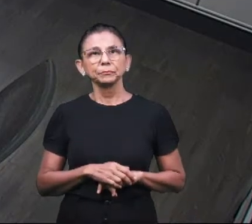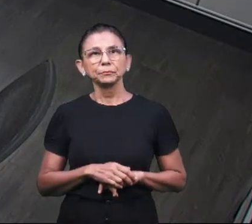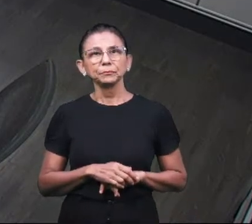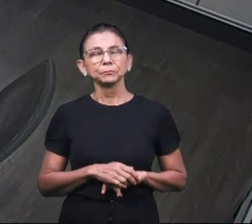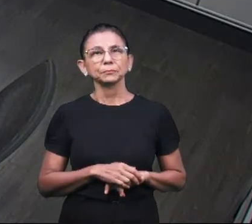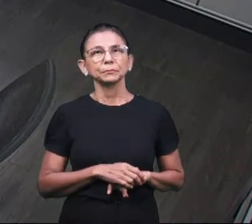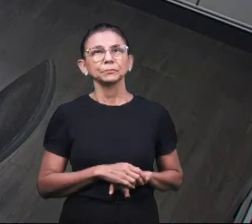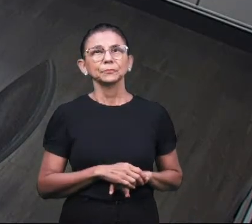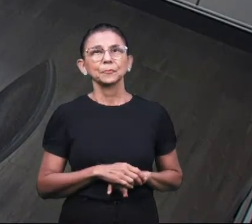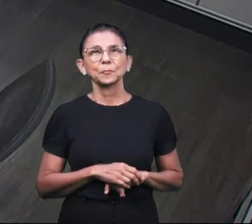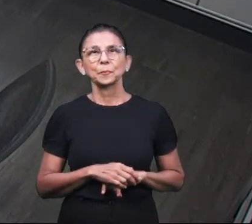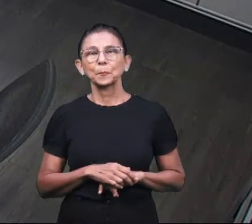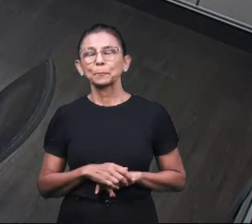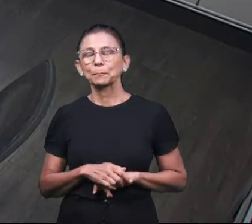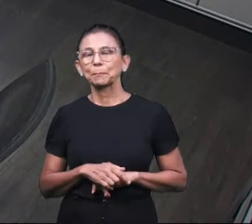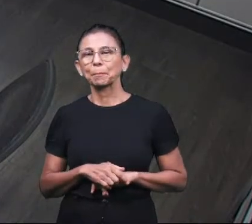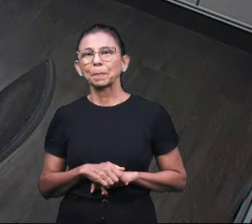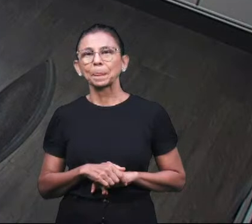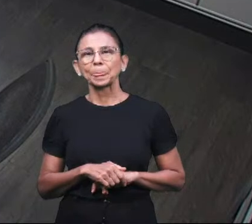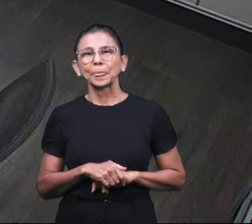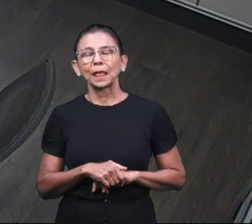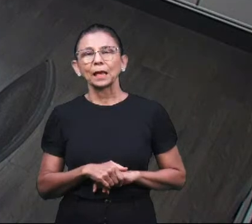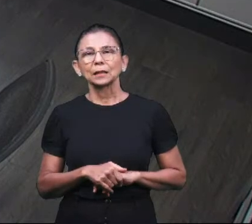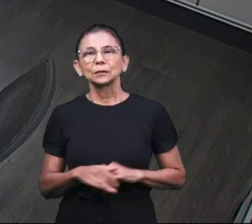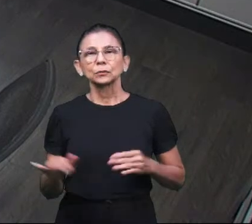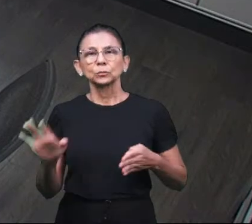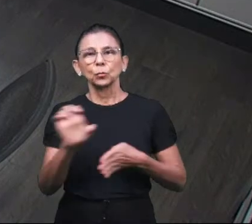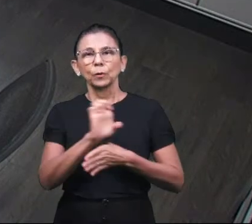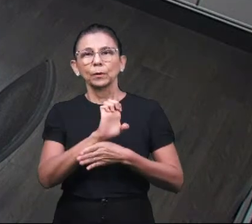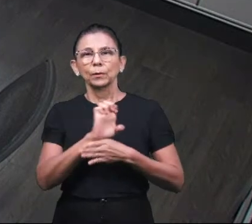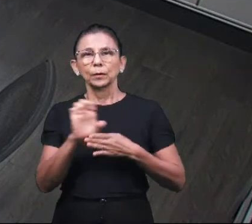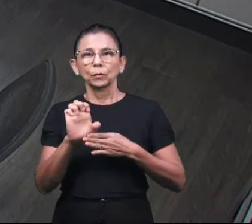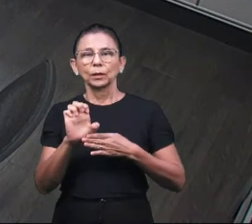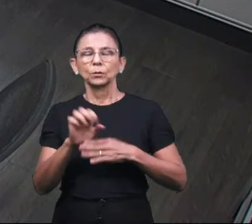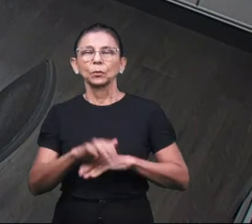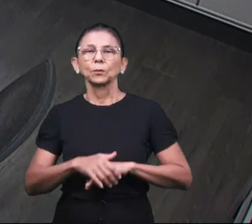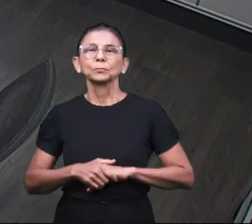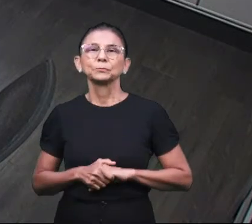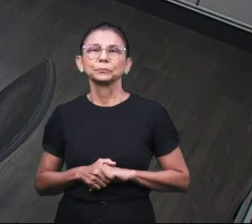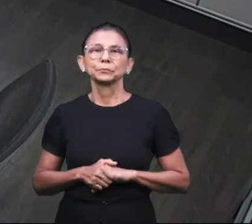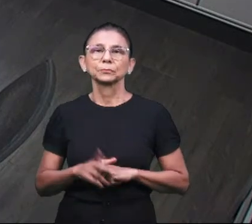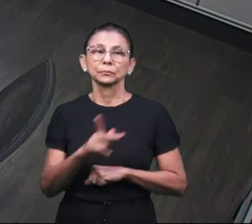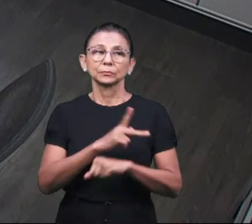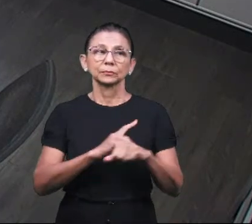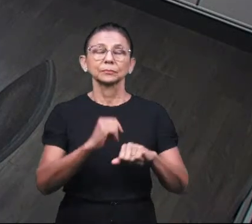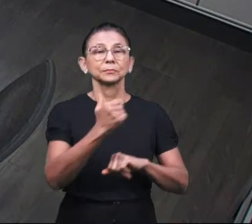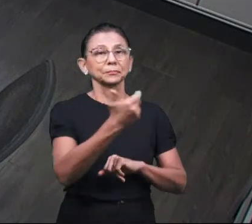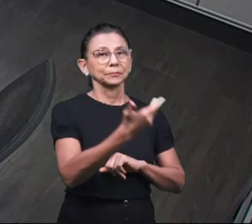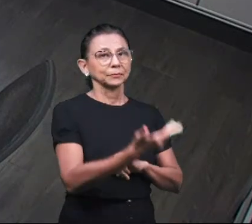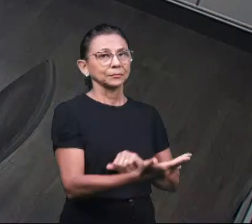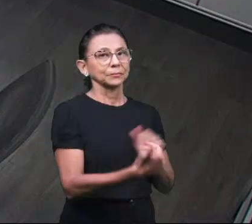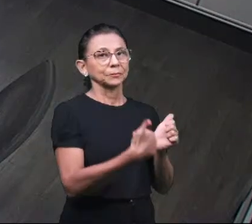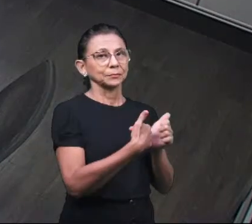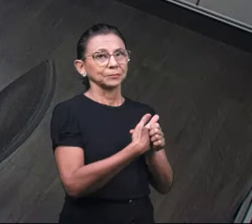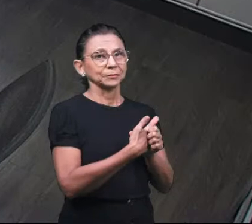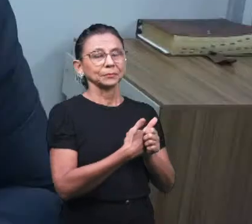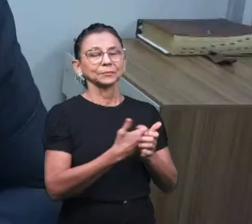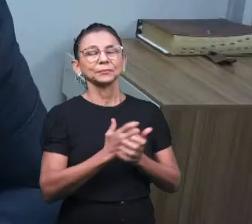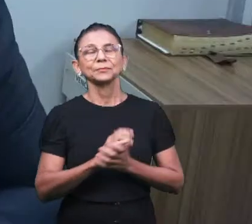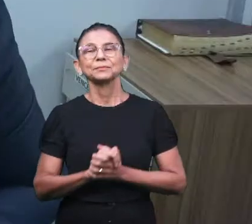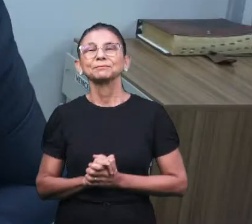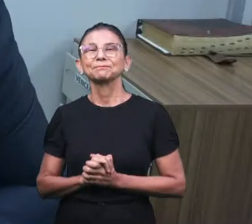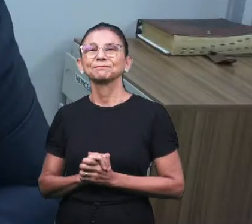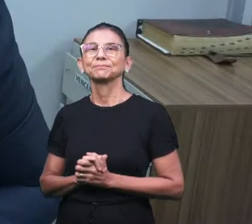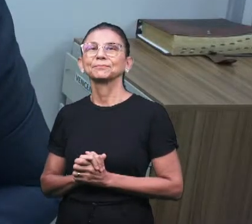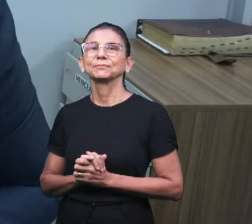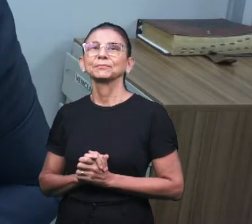Quito, Equador. Um abraço aos queridos, amados irmãos, né, no exterior também acompanhando aqui o nosso pré-culto. Daqui a pouco